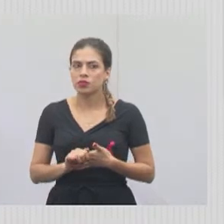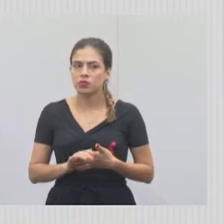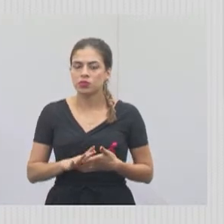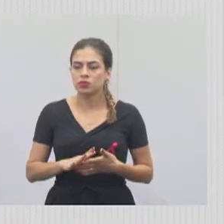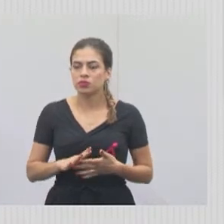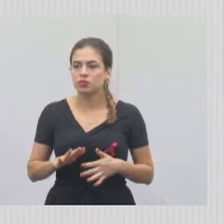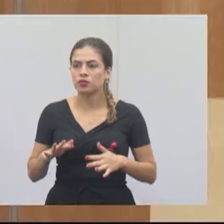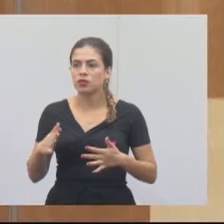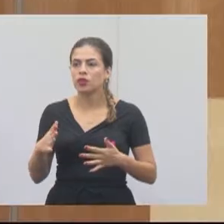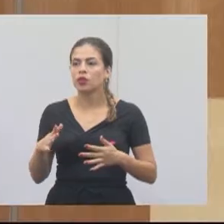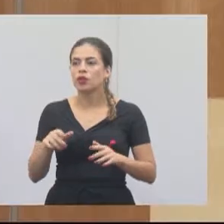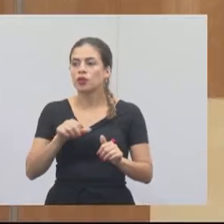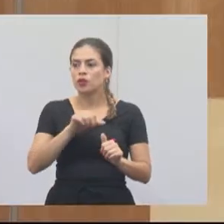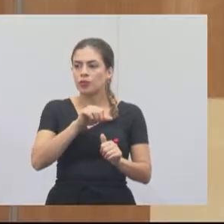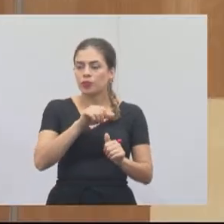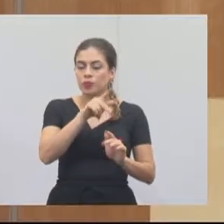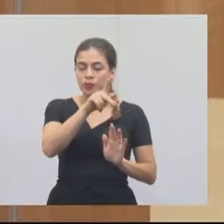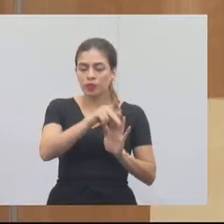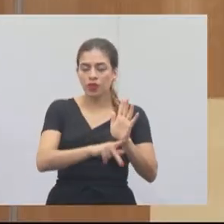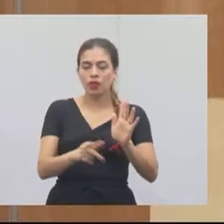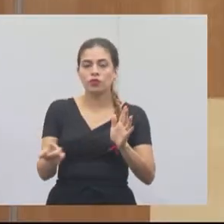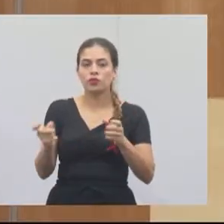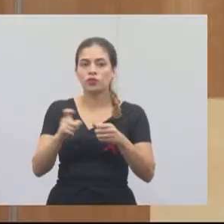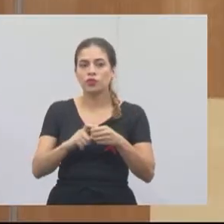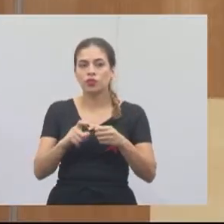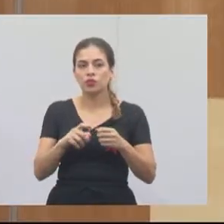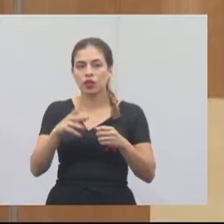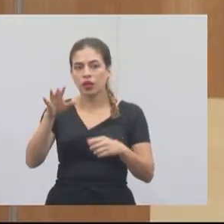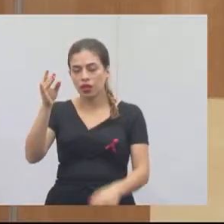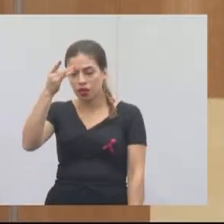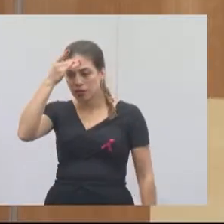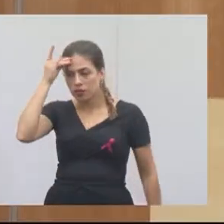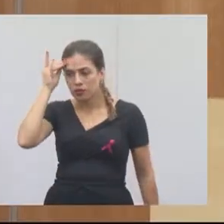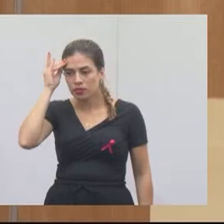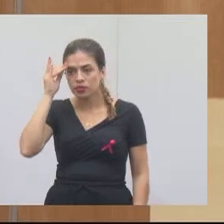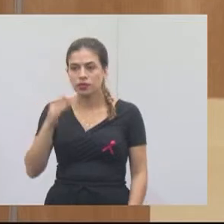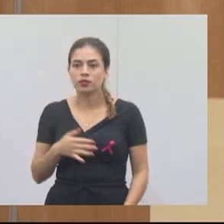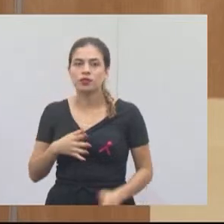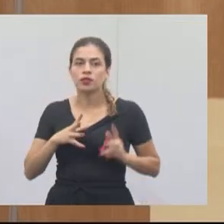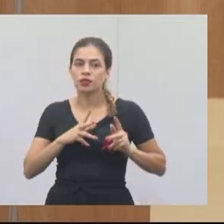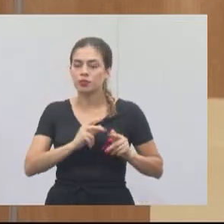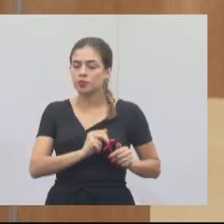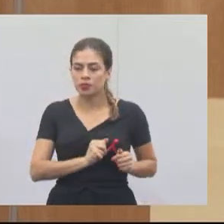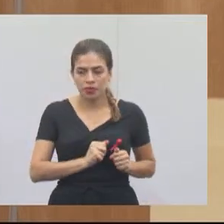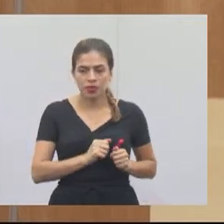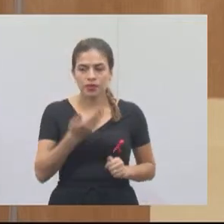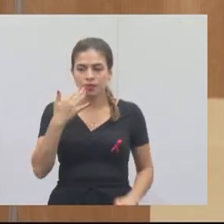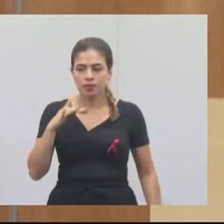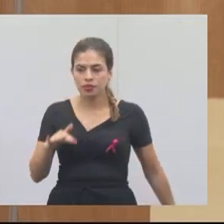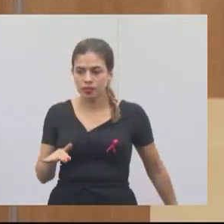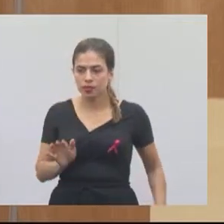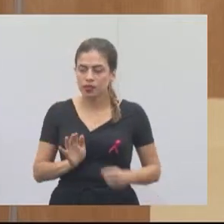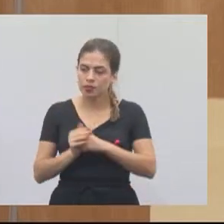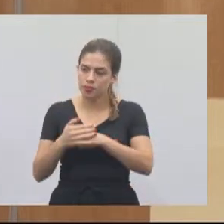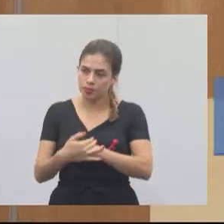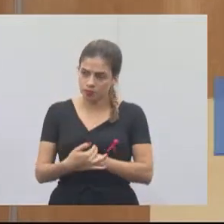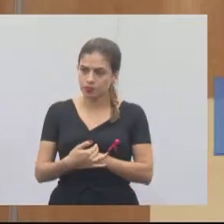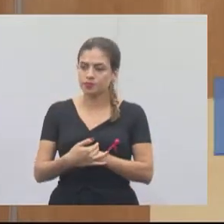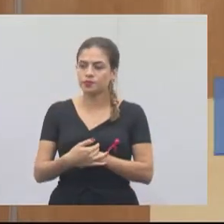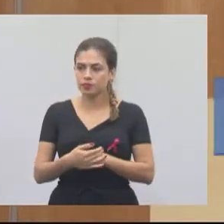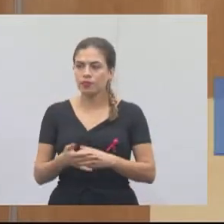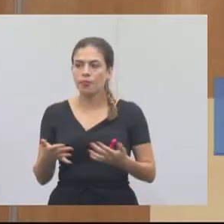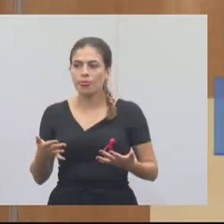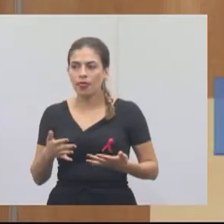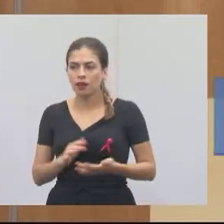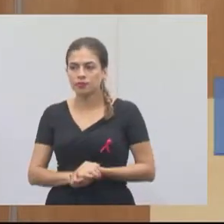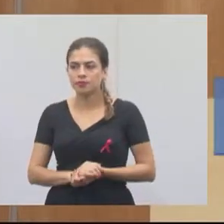projeto de volta à inocência, preservando a inocência de nossas crianças, preservando esse